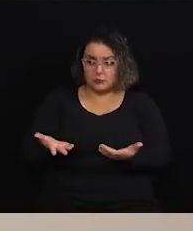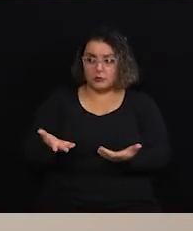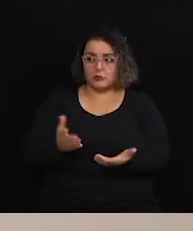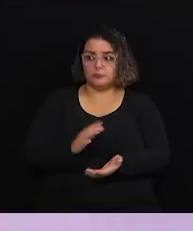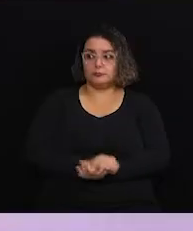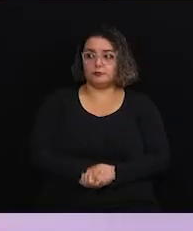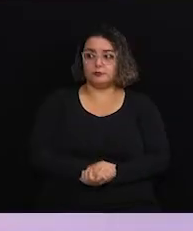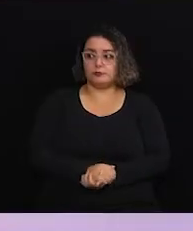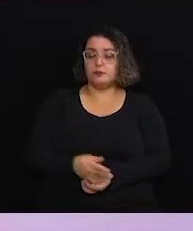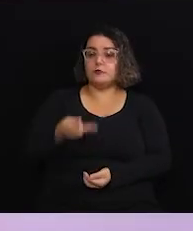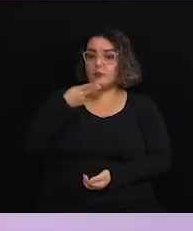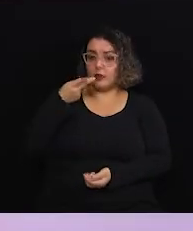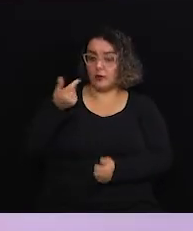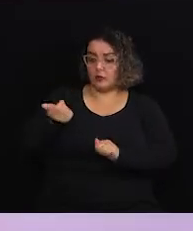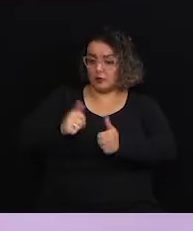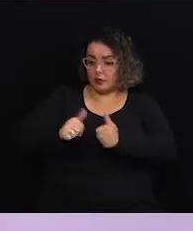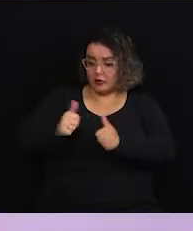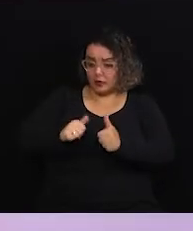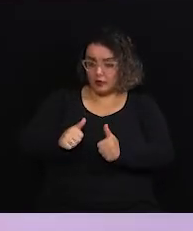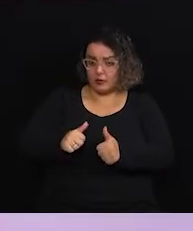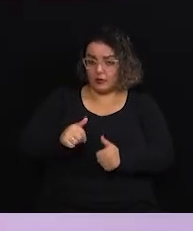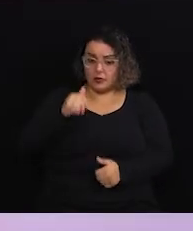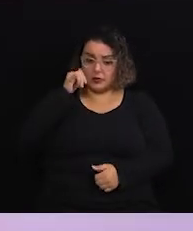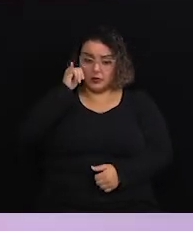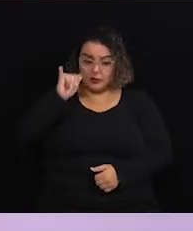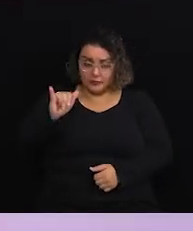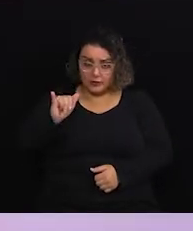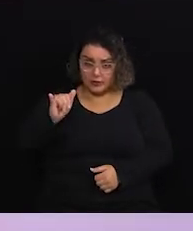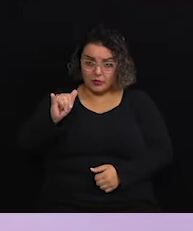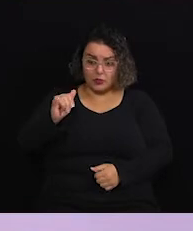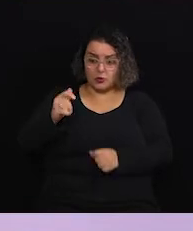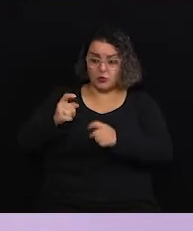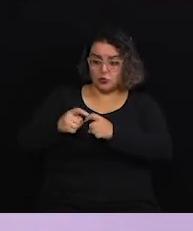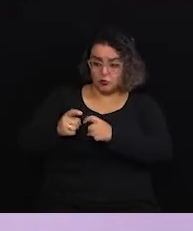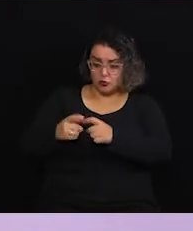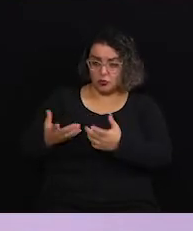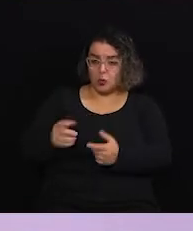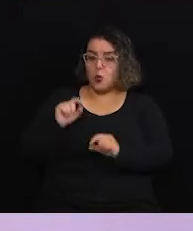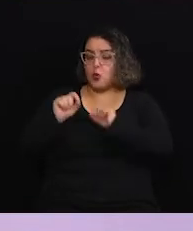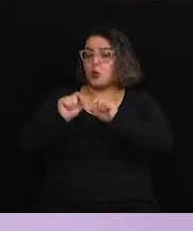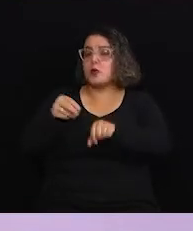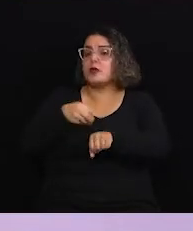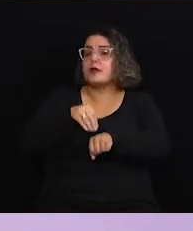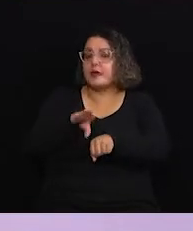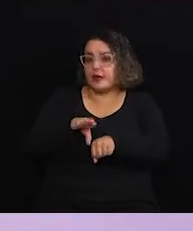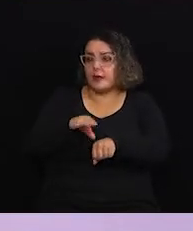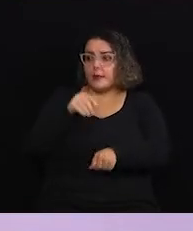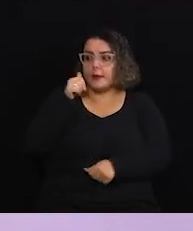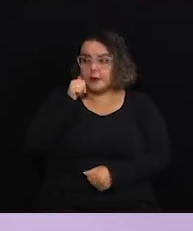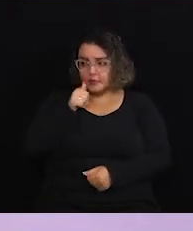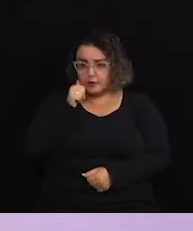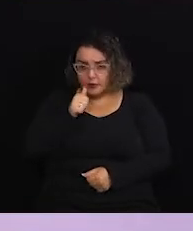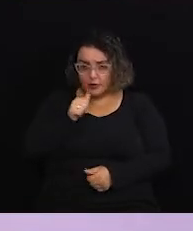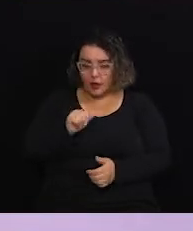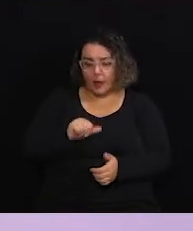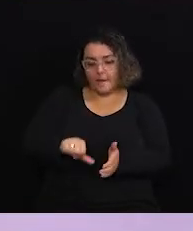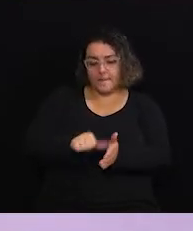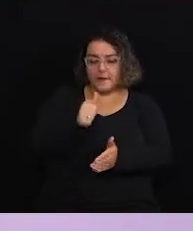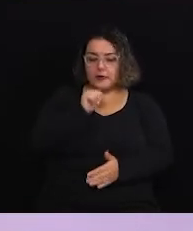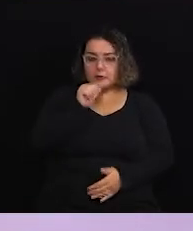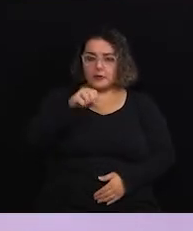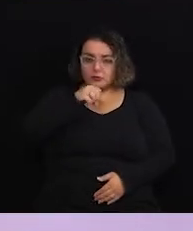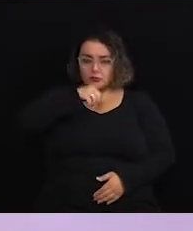usando. Falando aí em avaliação, em prevenção, doutora, o que é indicado? A menina teve a